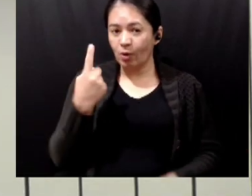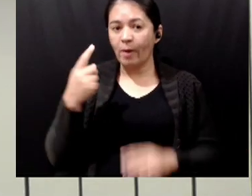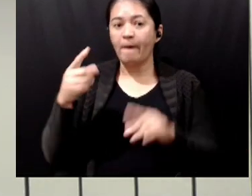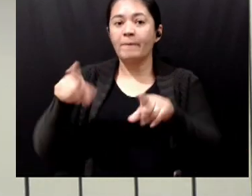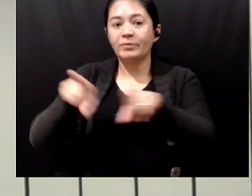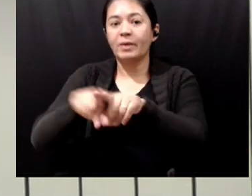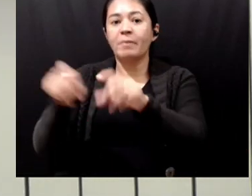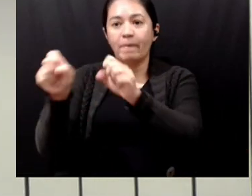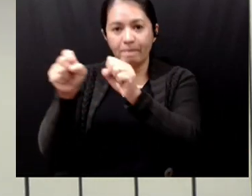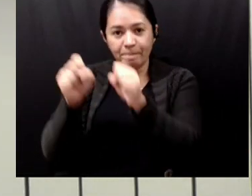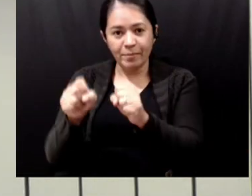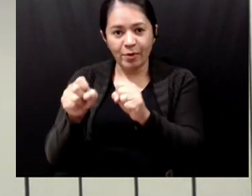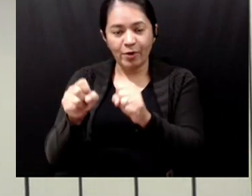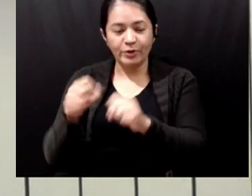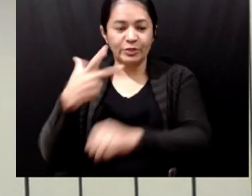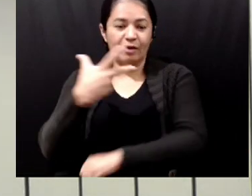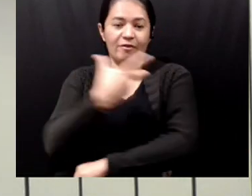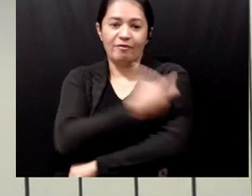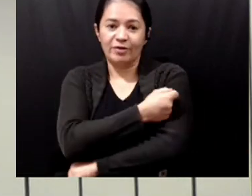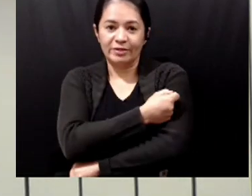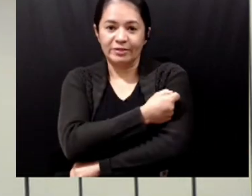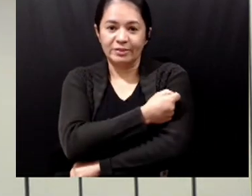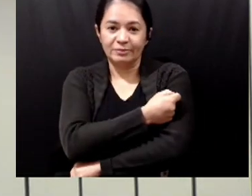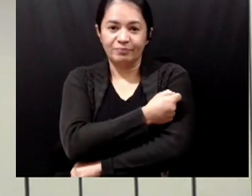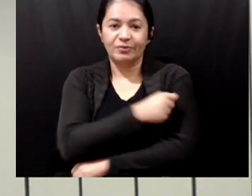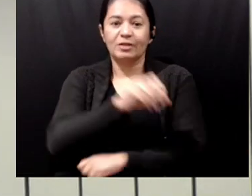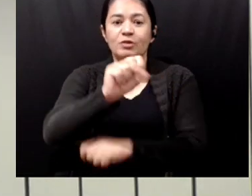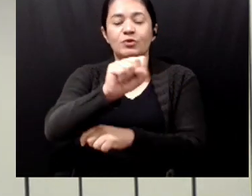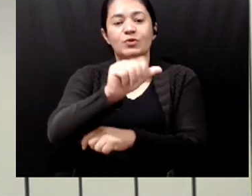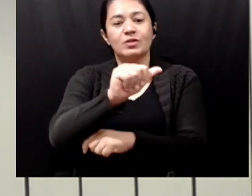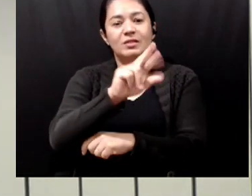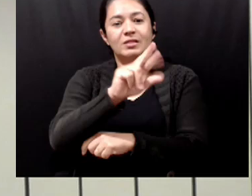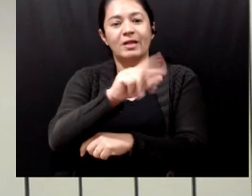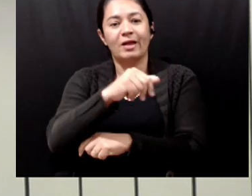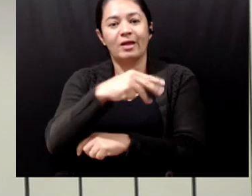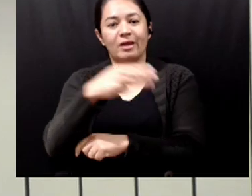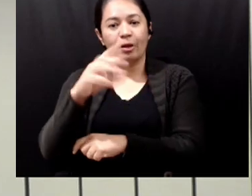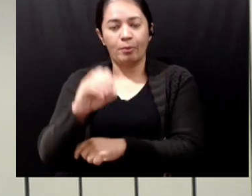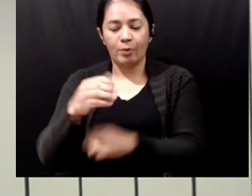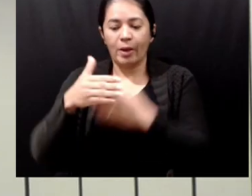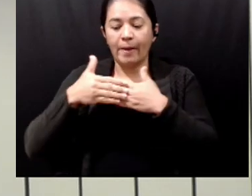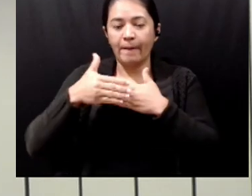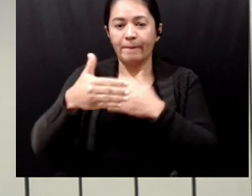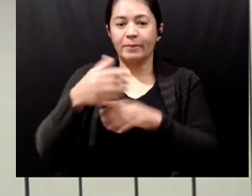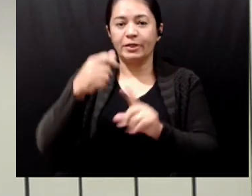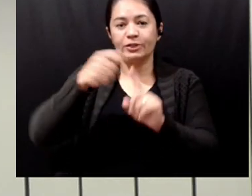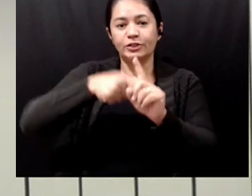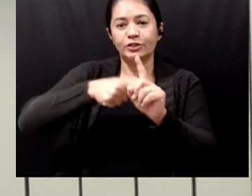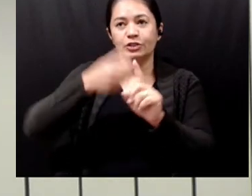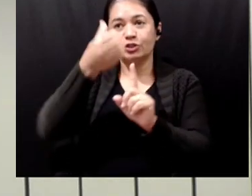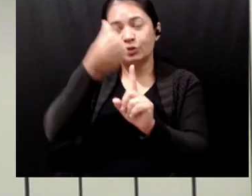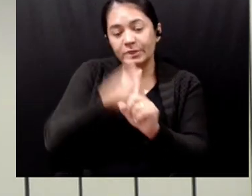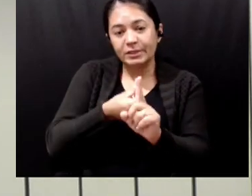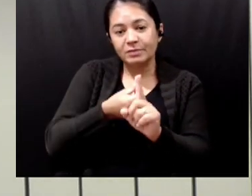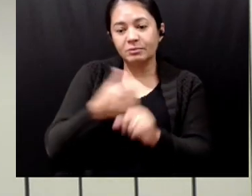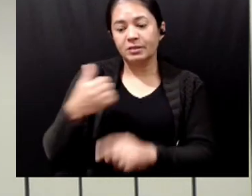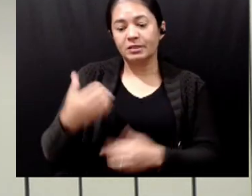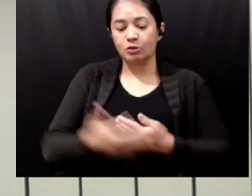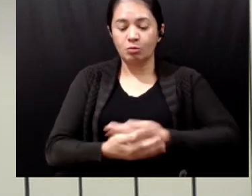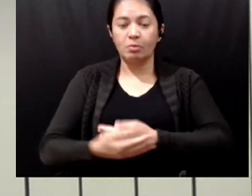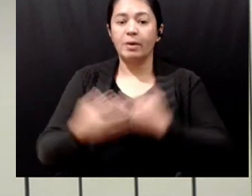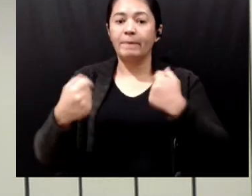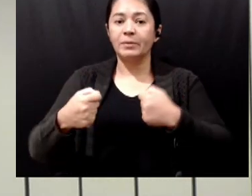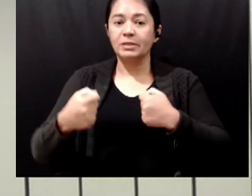se vacinar contra o sarampo. A partir dos 6 meses de vida, o bebê deve estar protegido em função do registro de